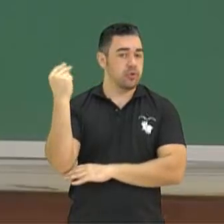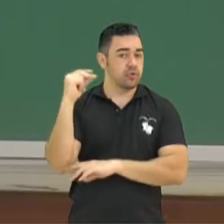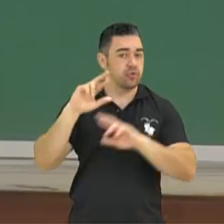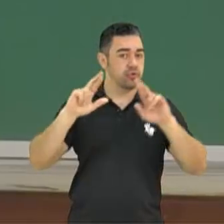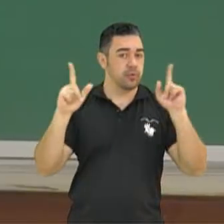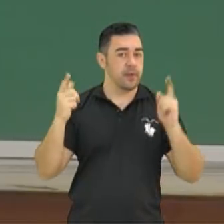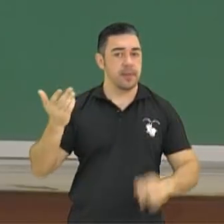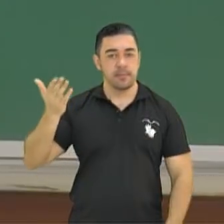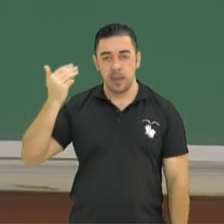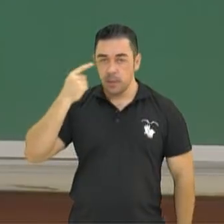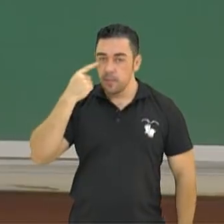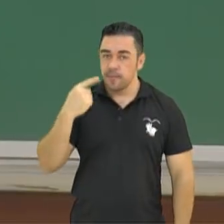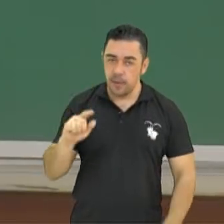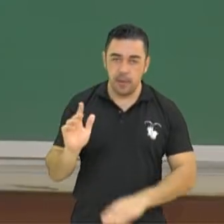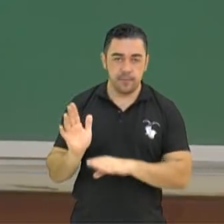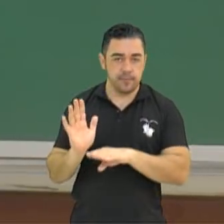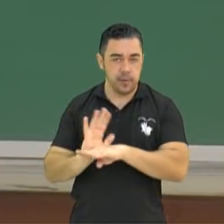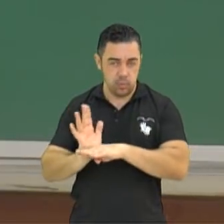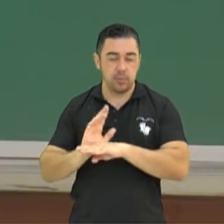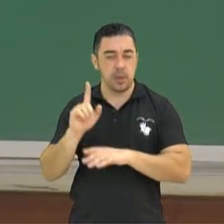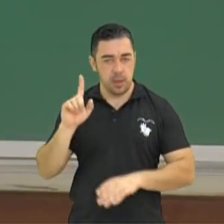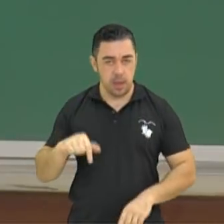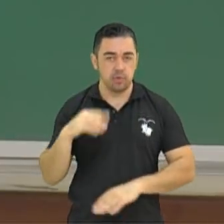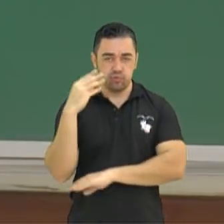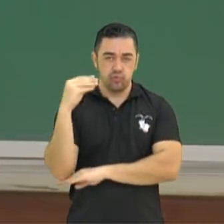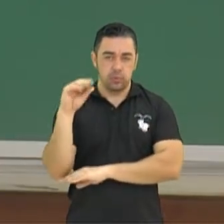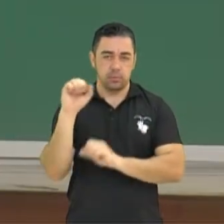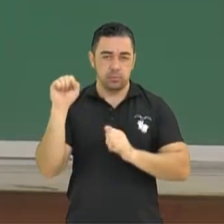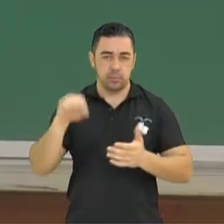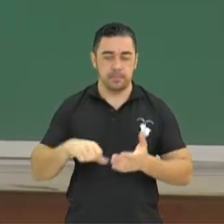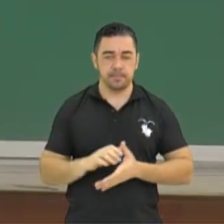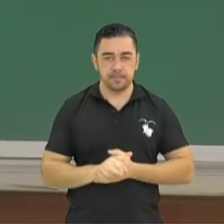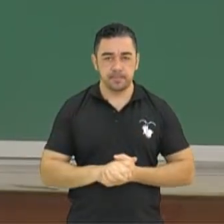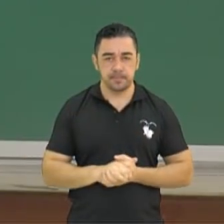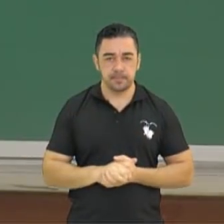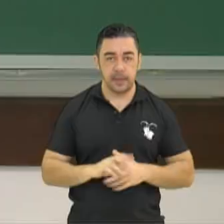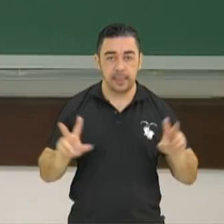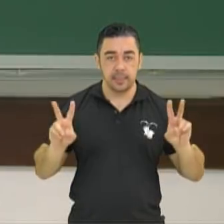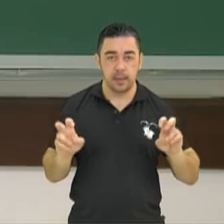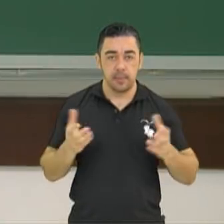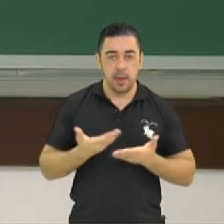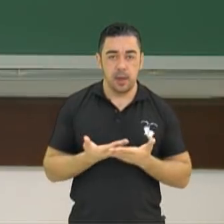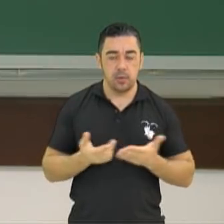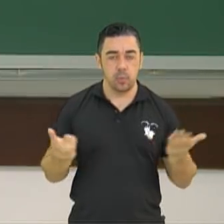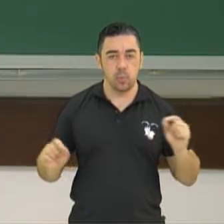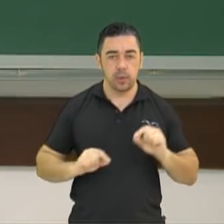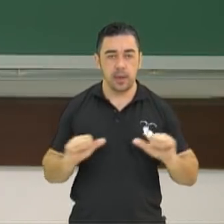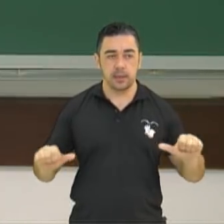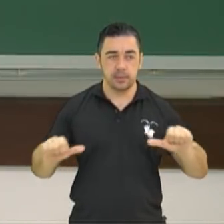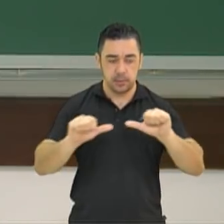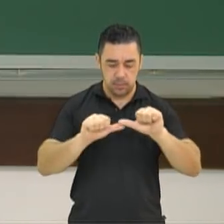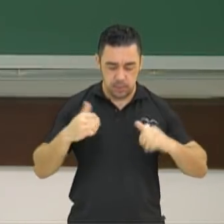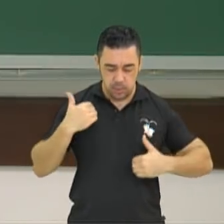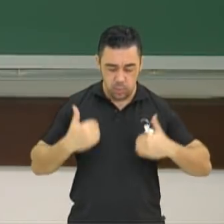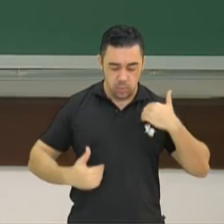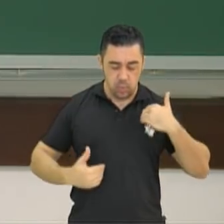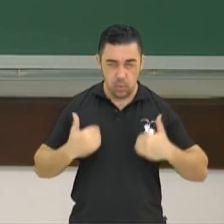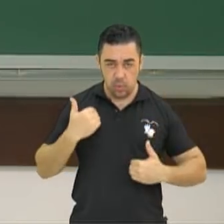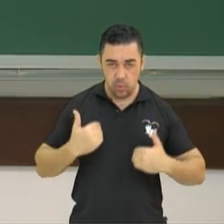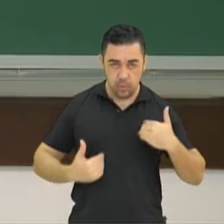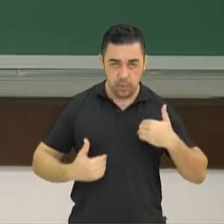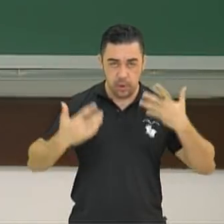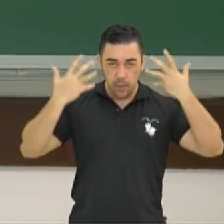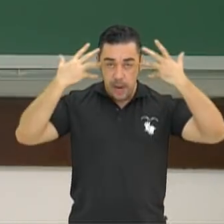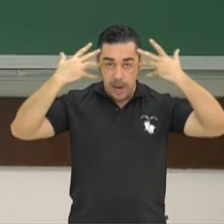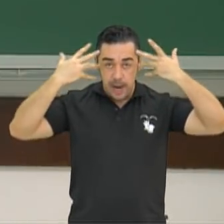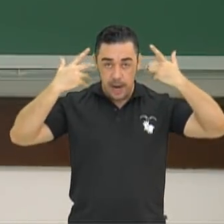que a gente vê em filme, né? Mas são dinossauros sim, tá? Então, tema da aula de hoje, simetria corporal dos animais. A gente vai